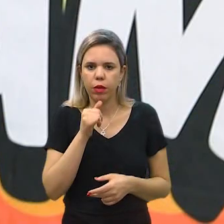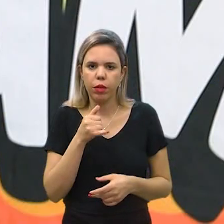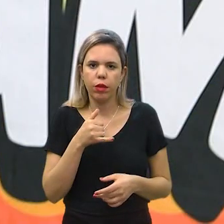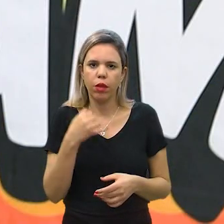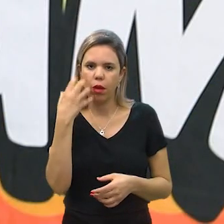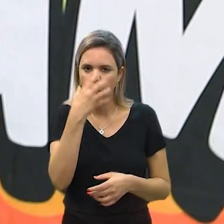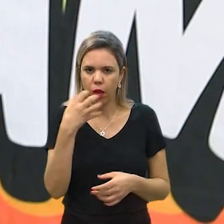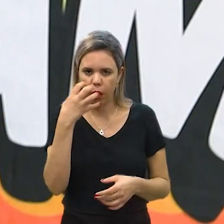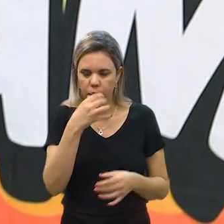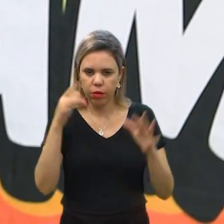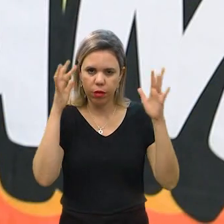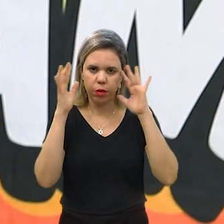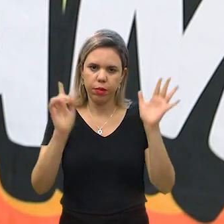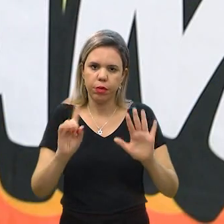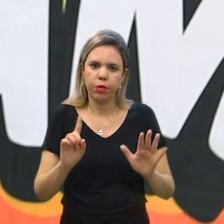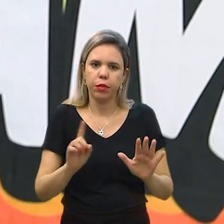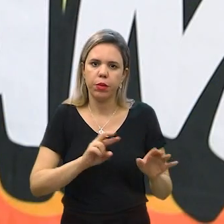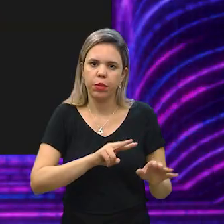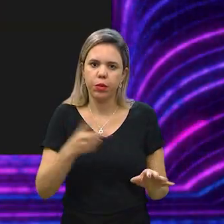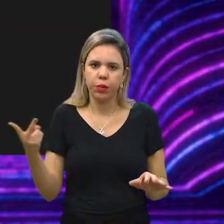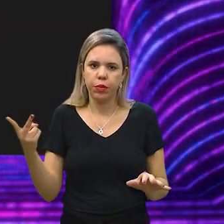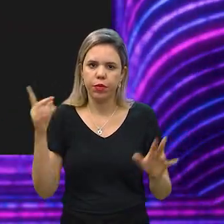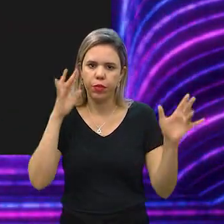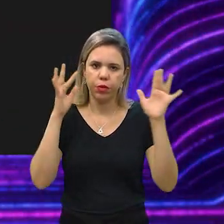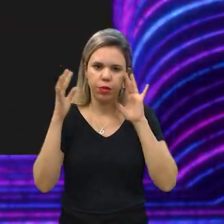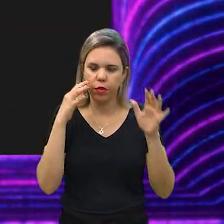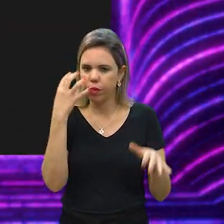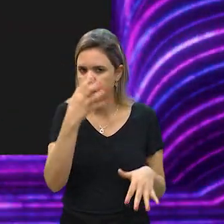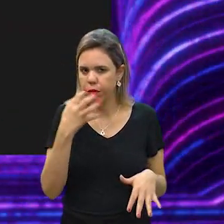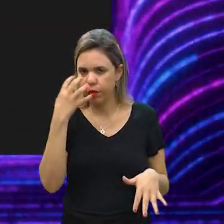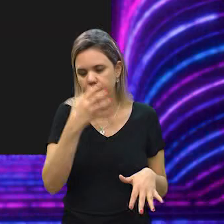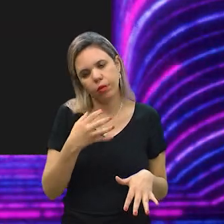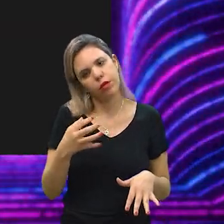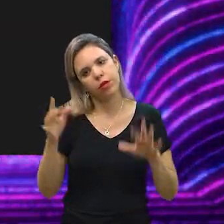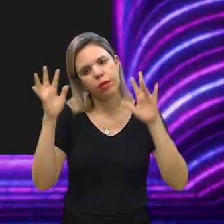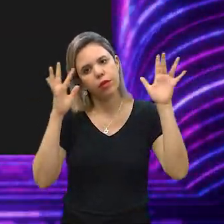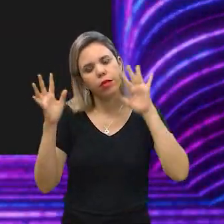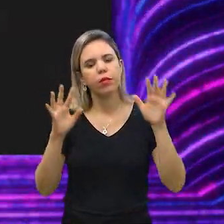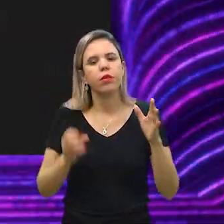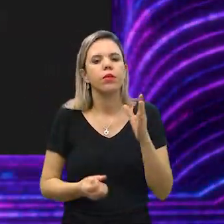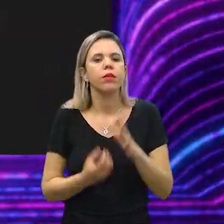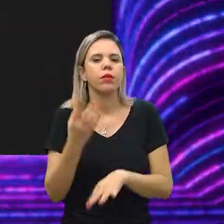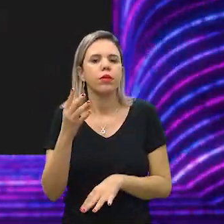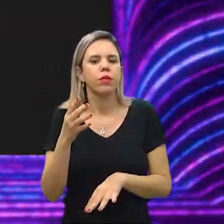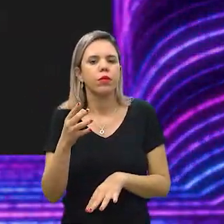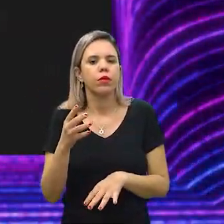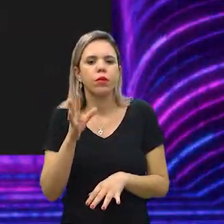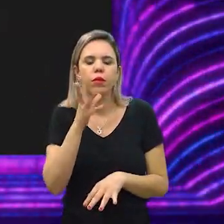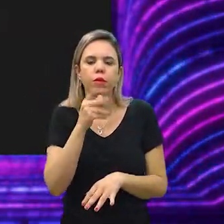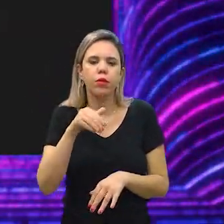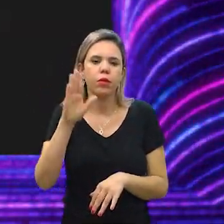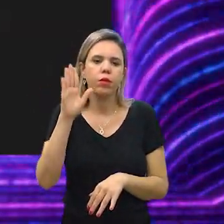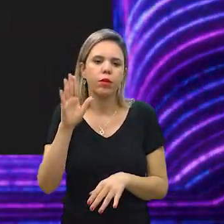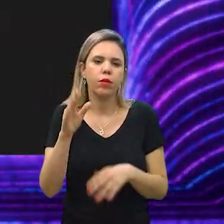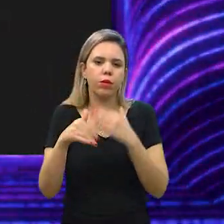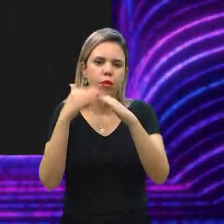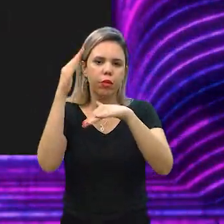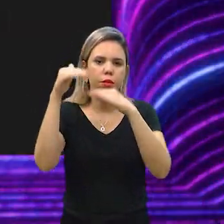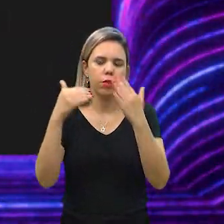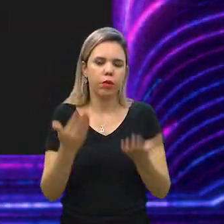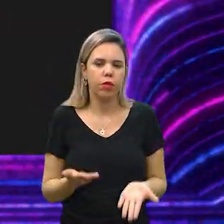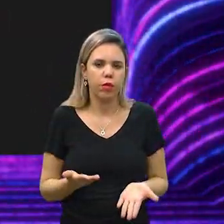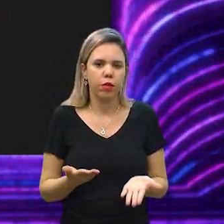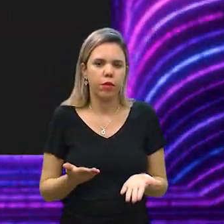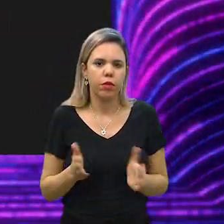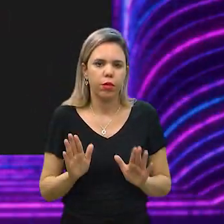Eros, que é romance com fantasia. Na verdade, é o contrário, fantasia com romance. E a fantasia geralmente demora um pouco mais para ser